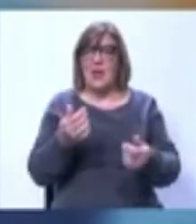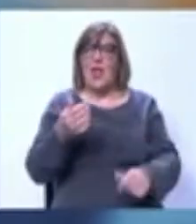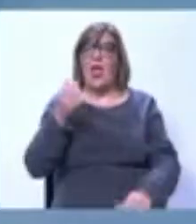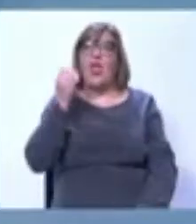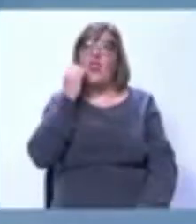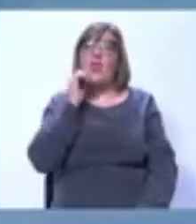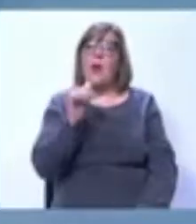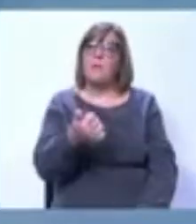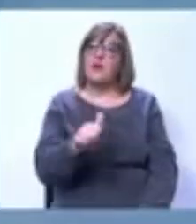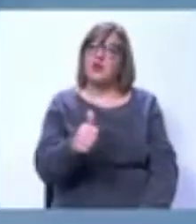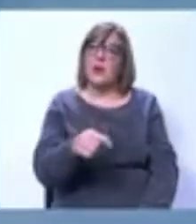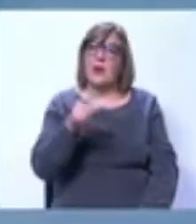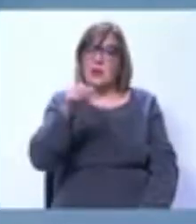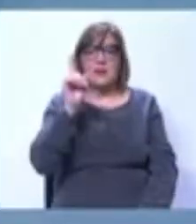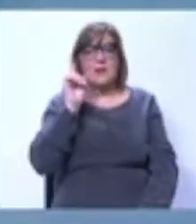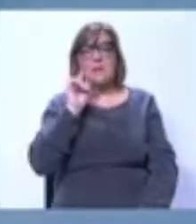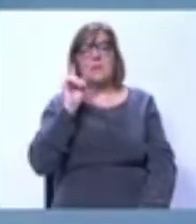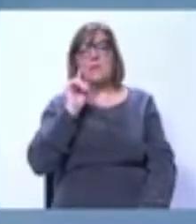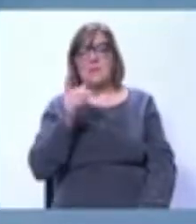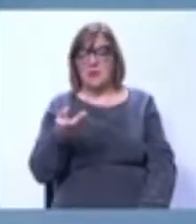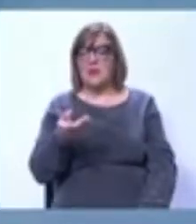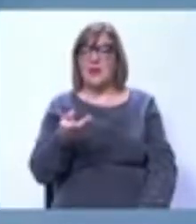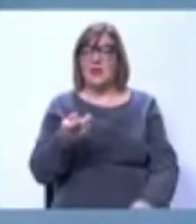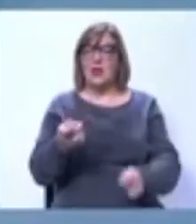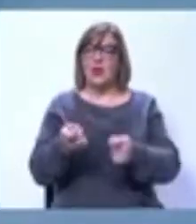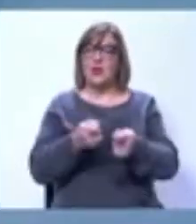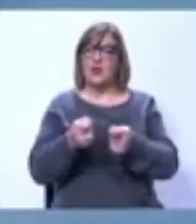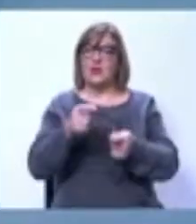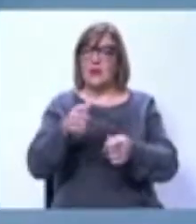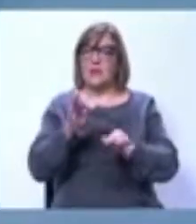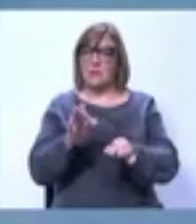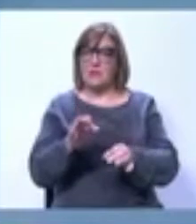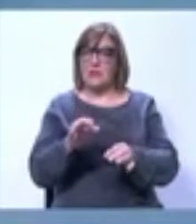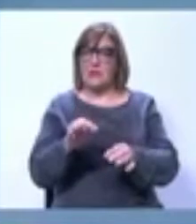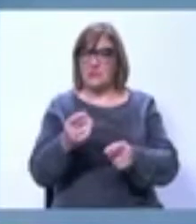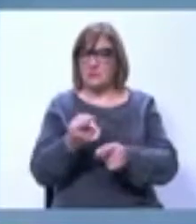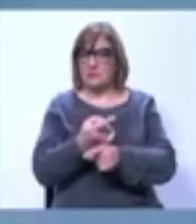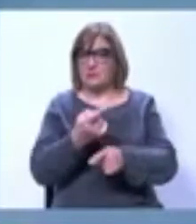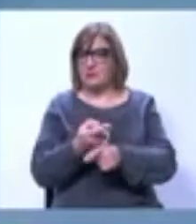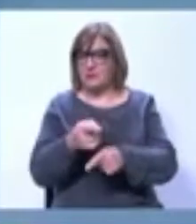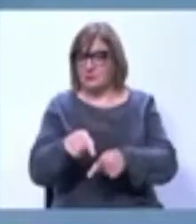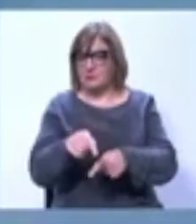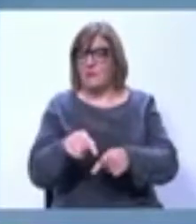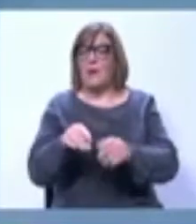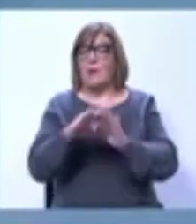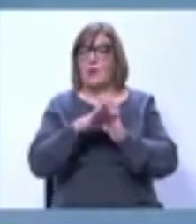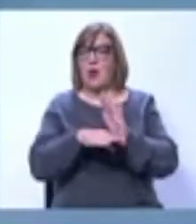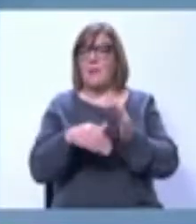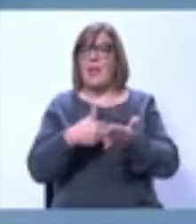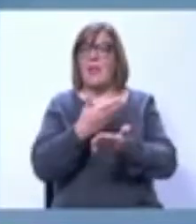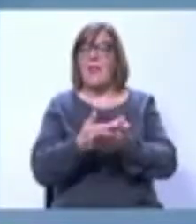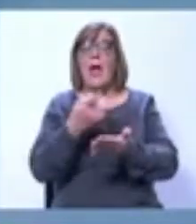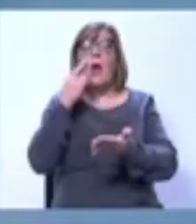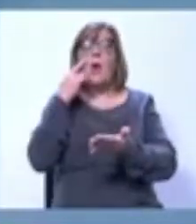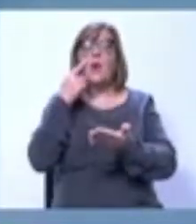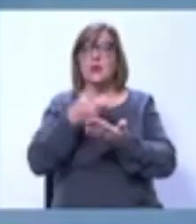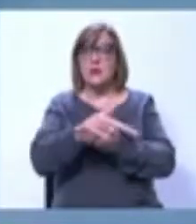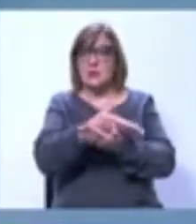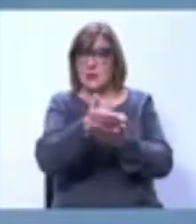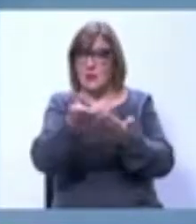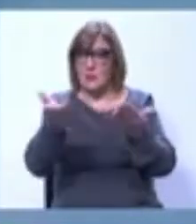dor menstrual Essa é precisamente a importância de e este tipo de iniciativas para transmitir conhecimento